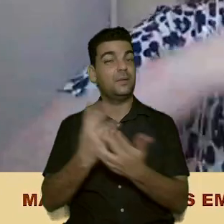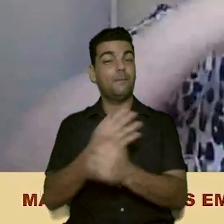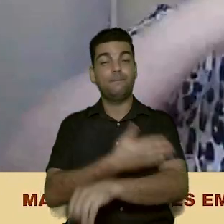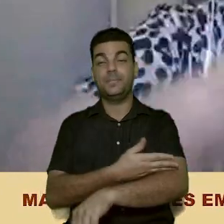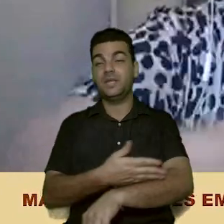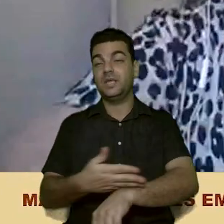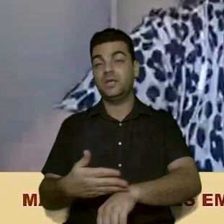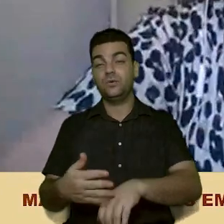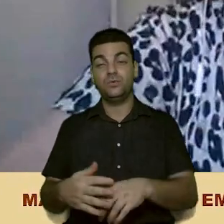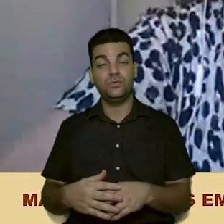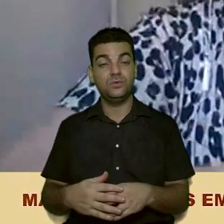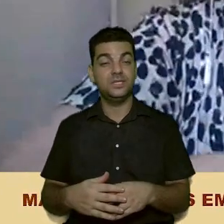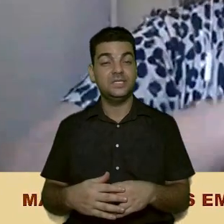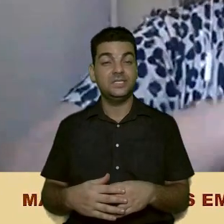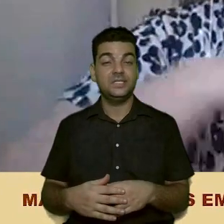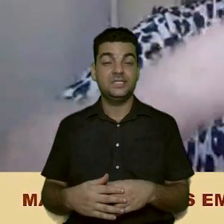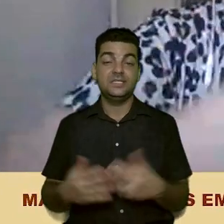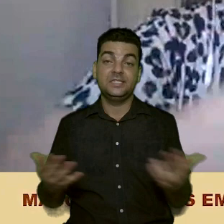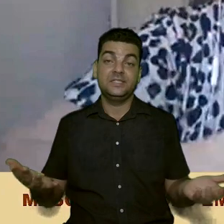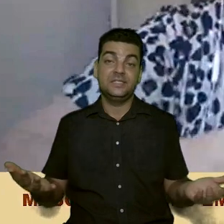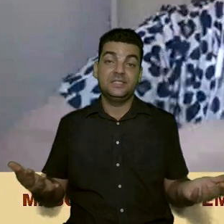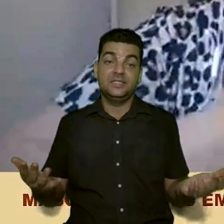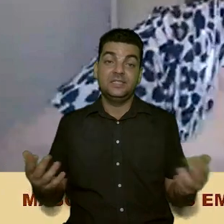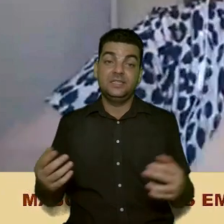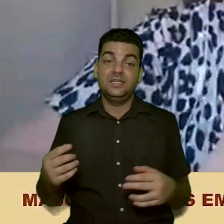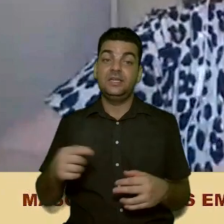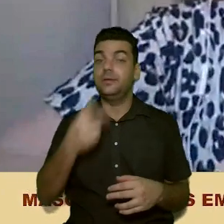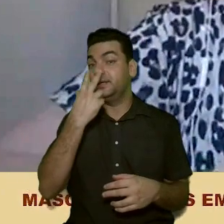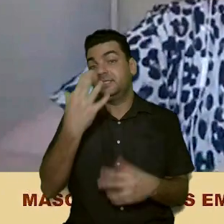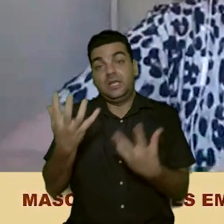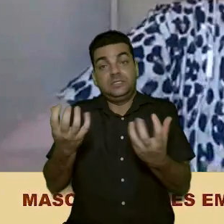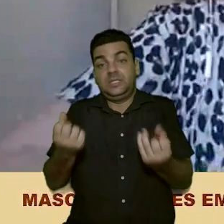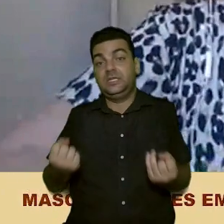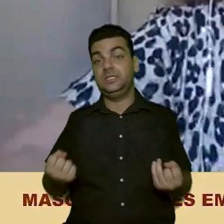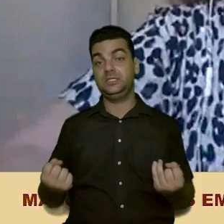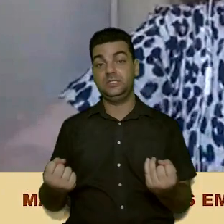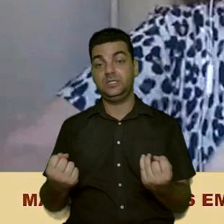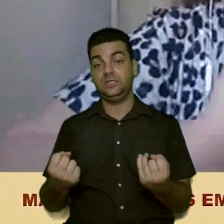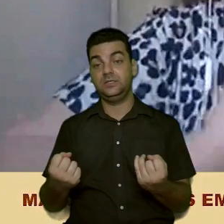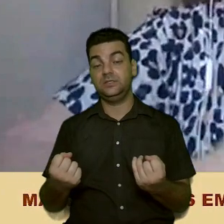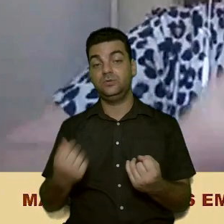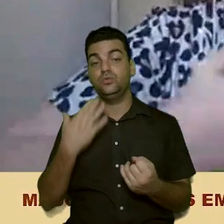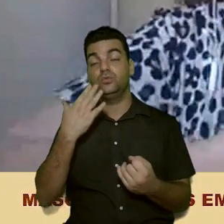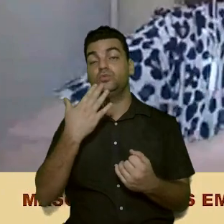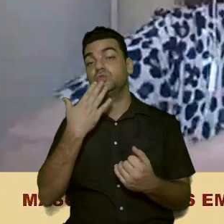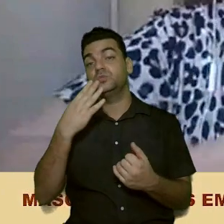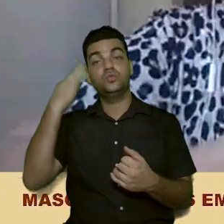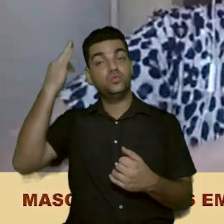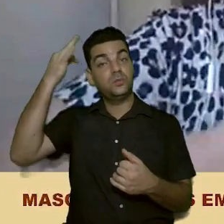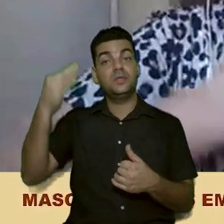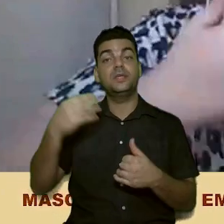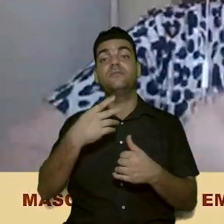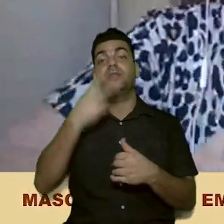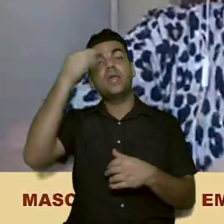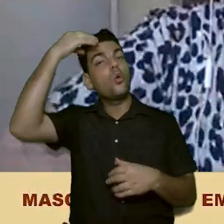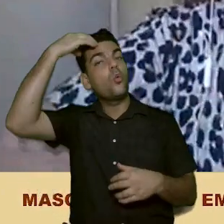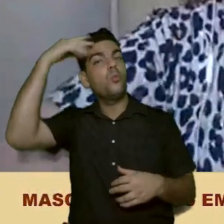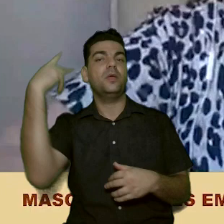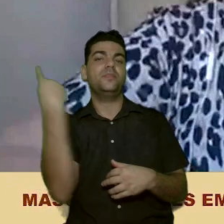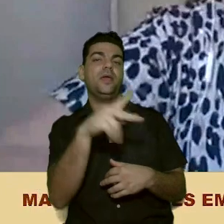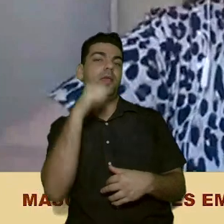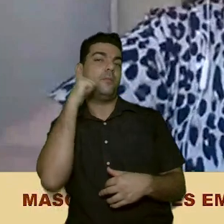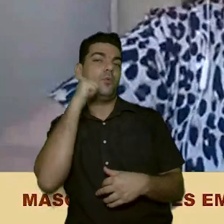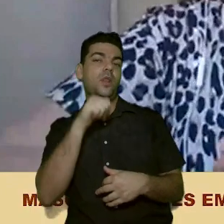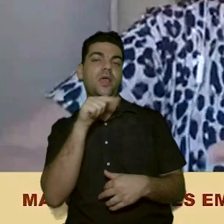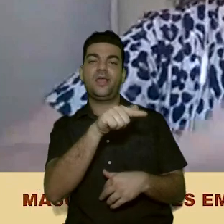que encampa, né, ou seja, que endossa, que aceita esse tipo de tese que responsabiliza a mulher pela violência que